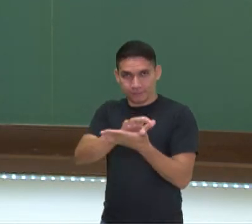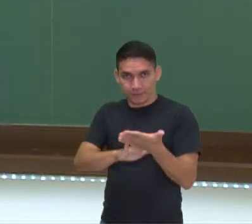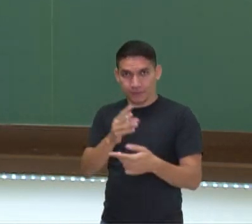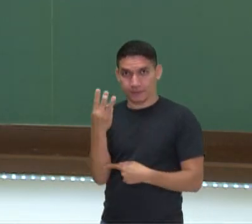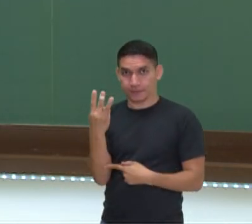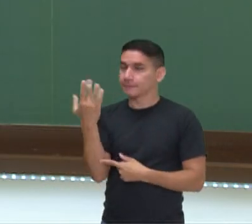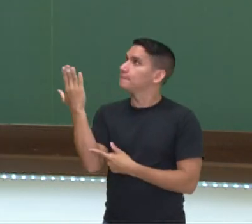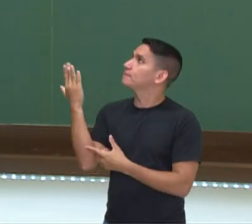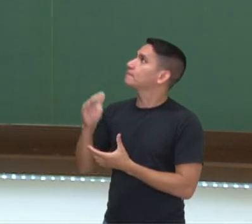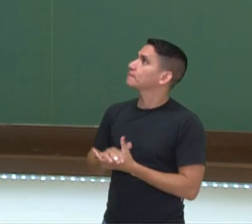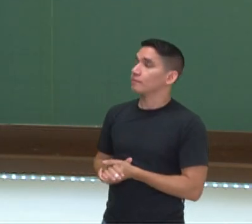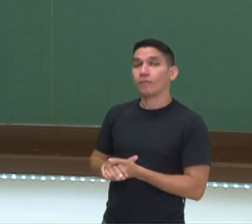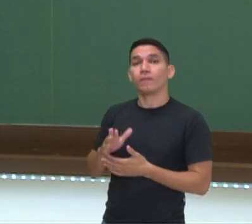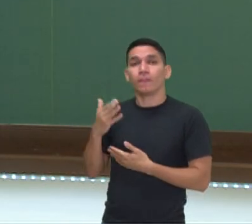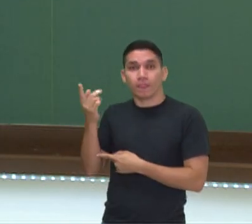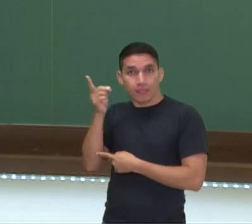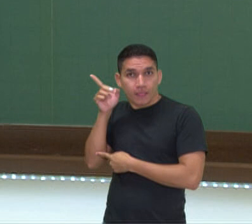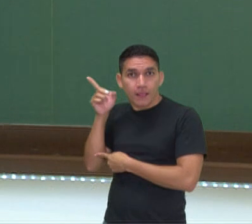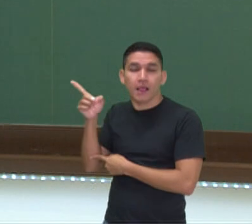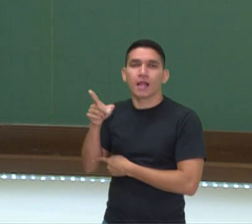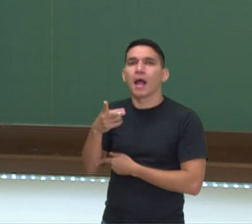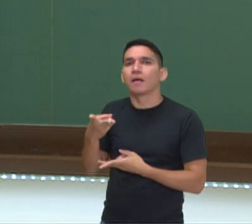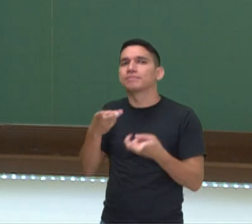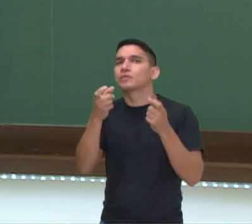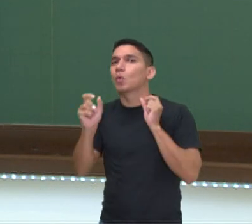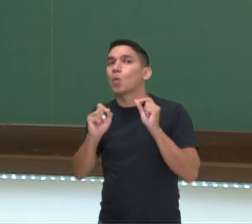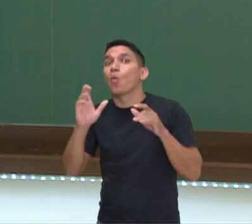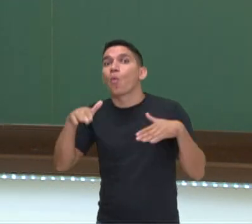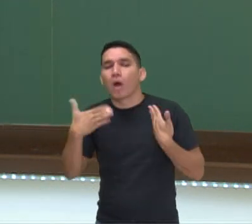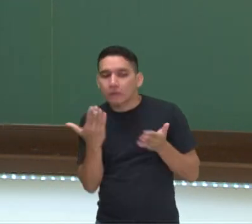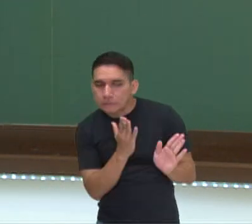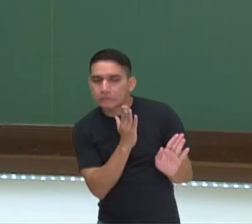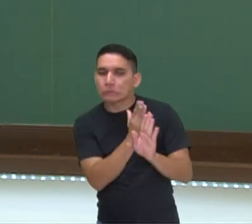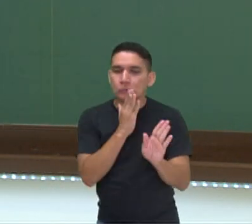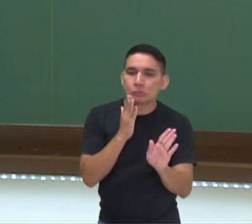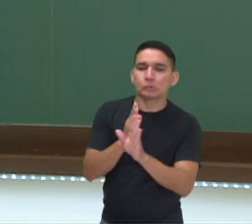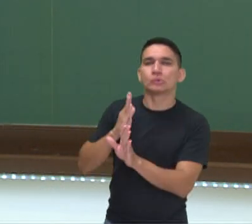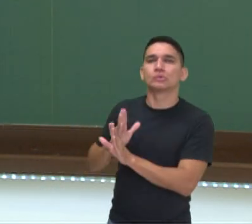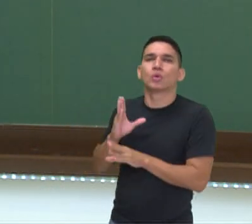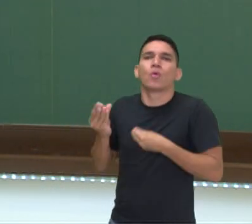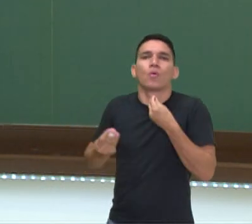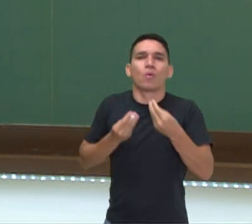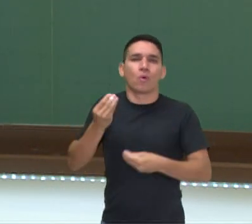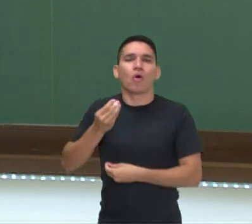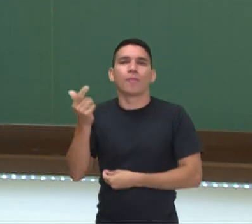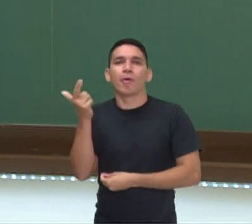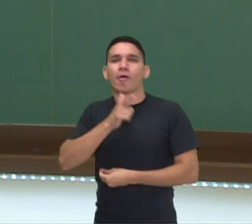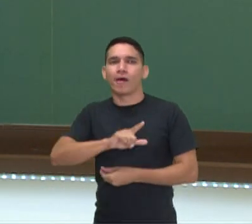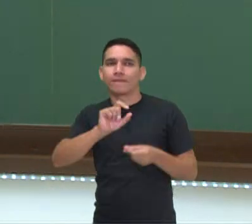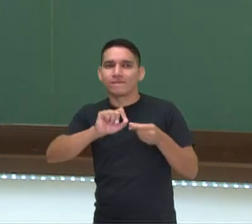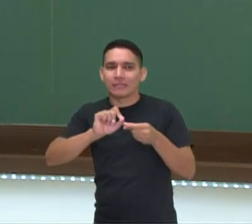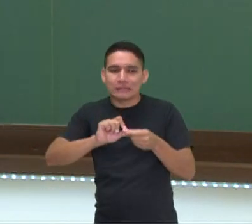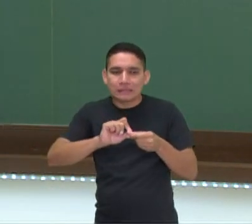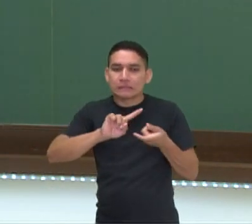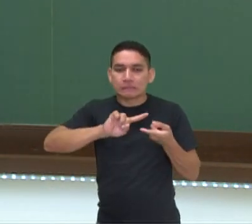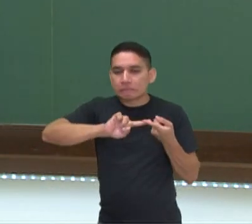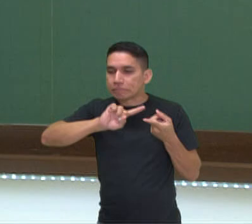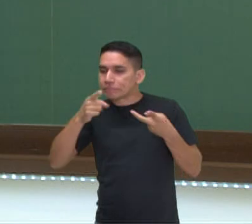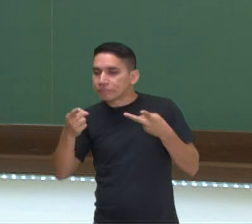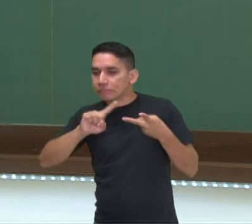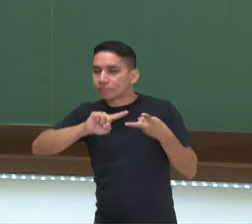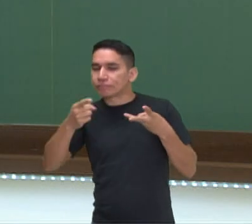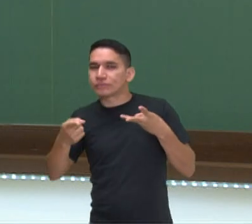vamos lá no praticando três você vai ter que descobrir como é que a gente vai resolver esses que